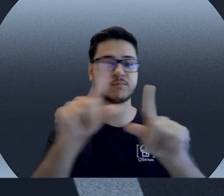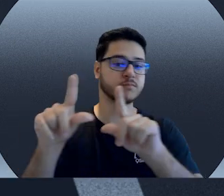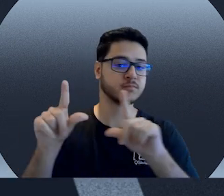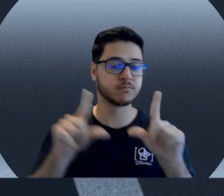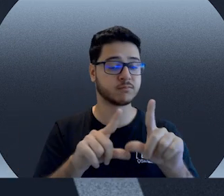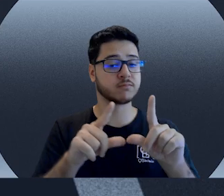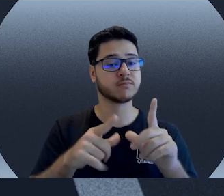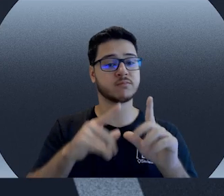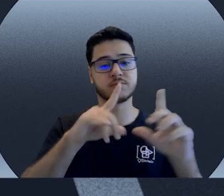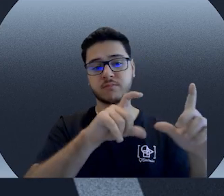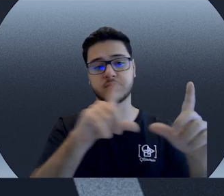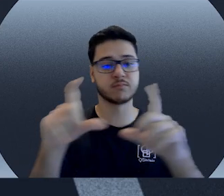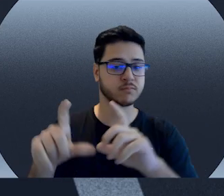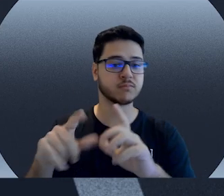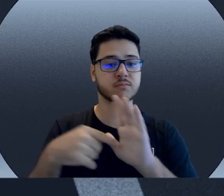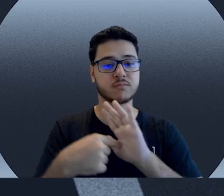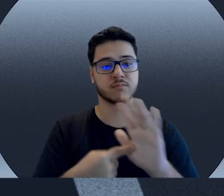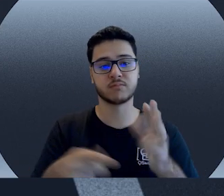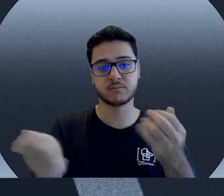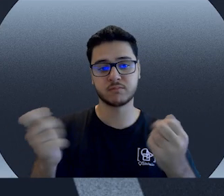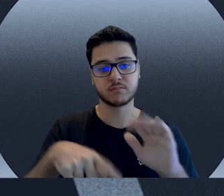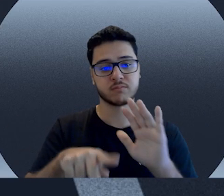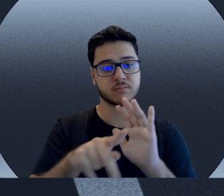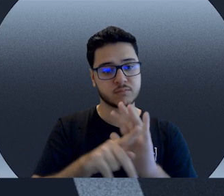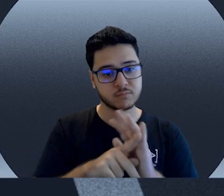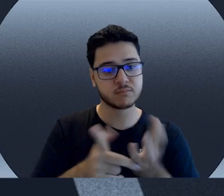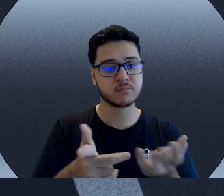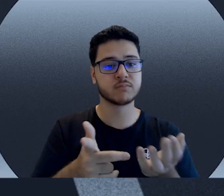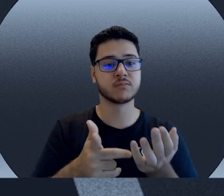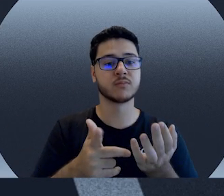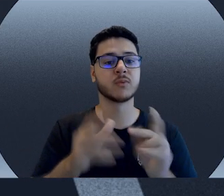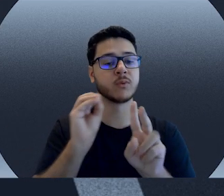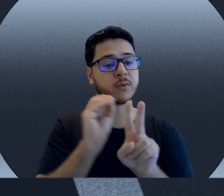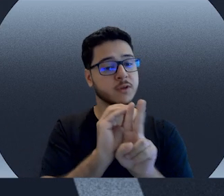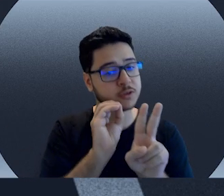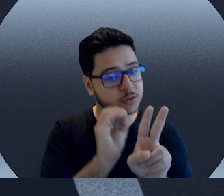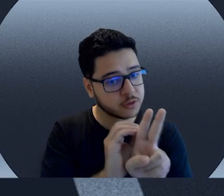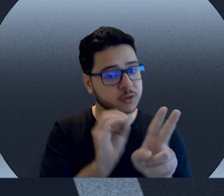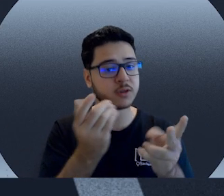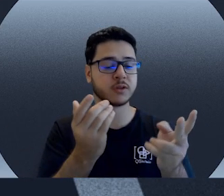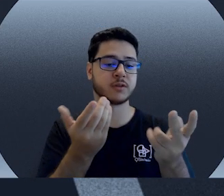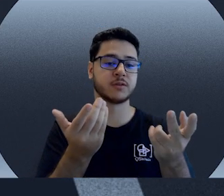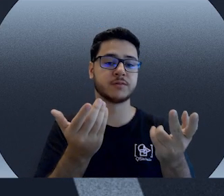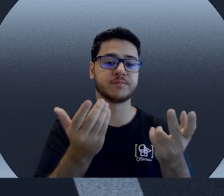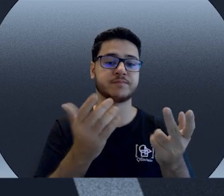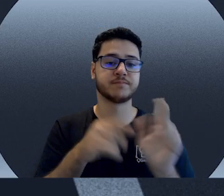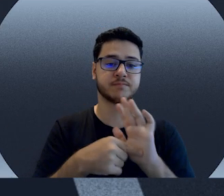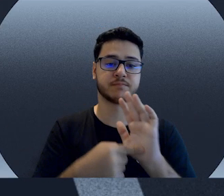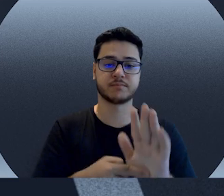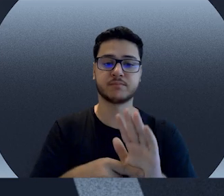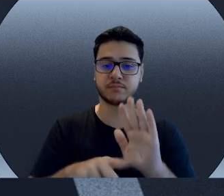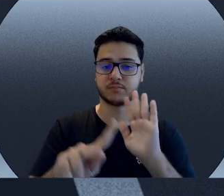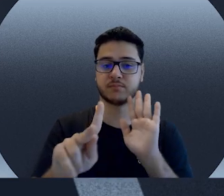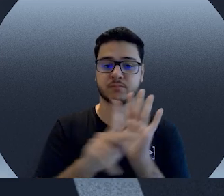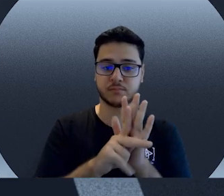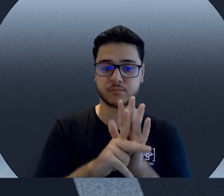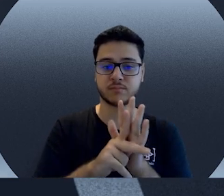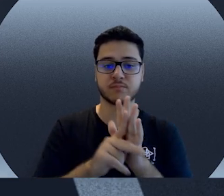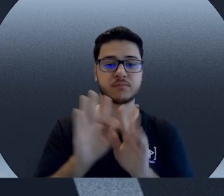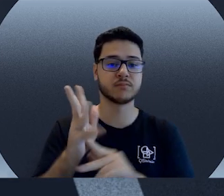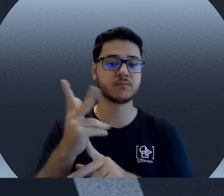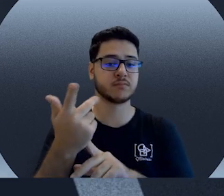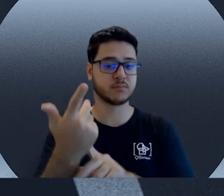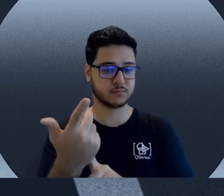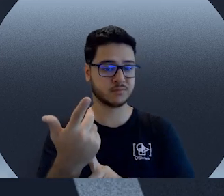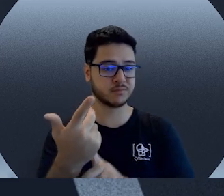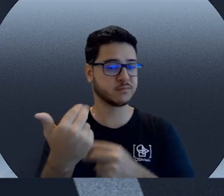que remetem a esse período colonial, a colonização indígena. E ela traz a obra dela como se